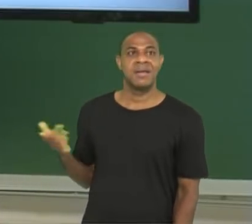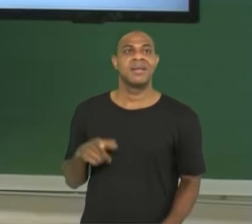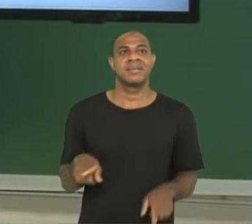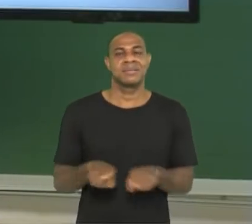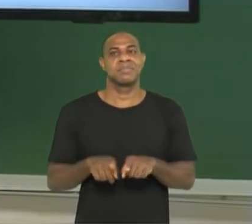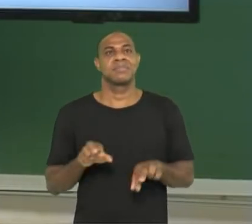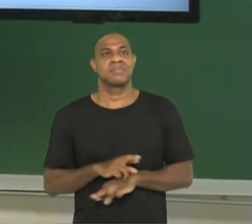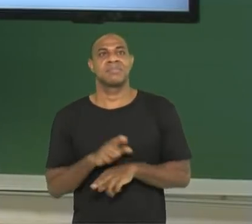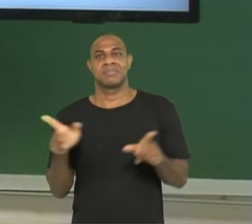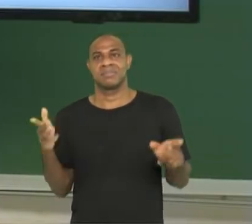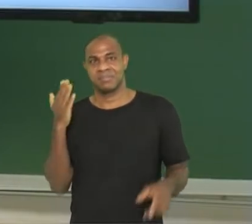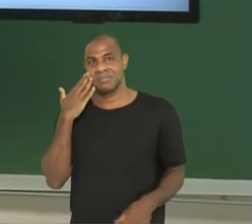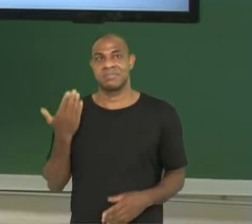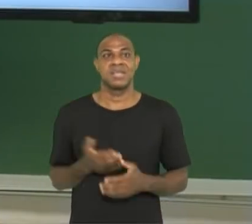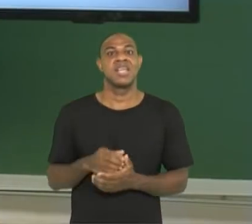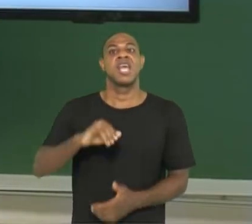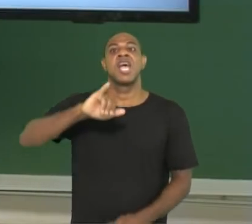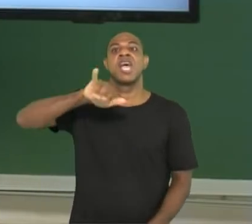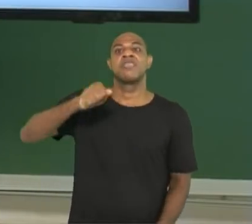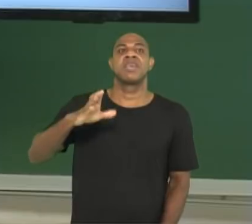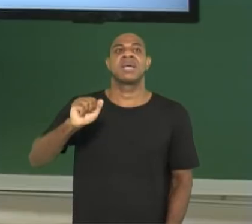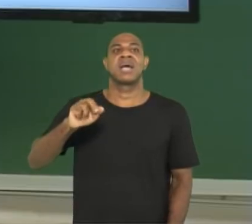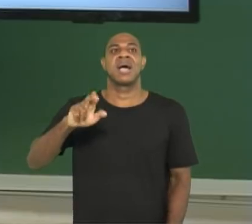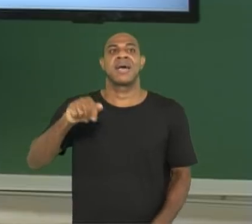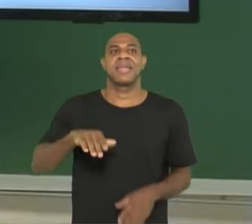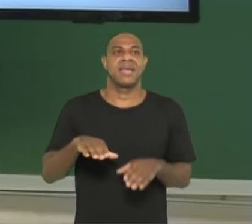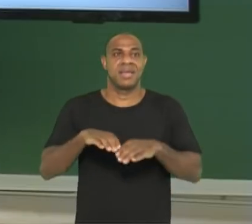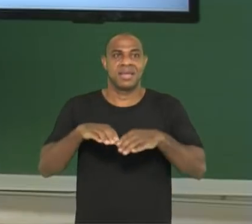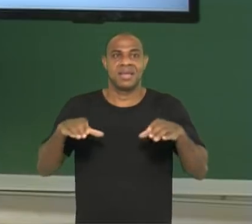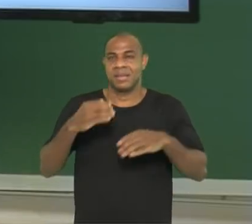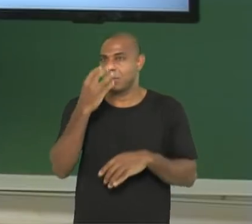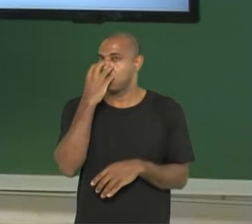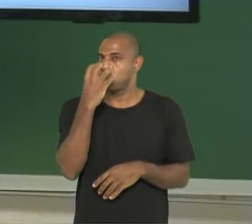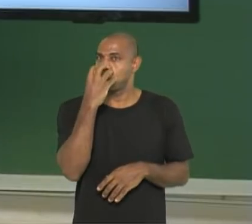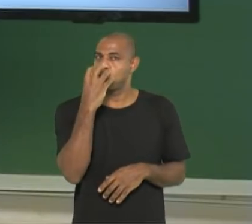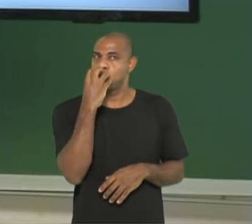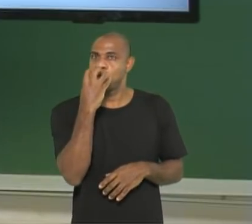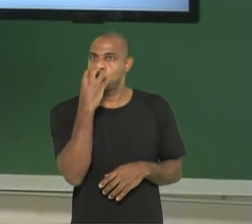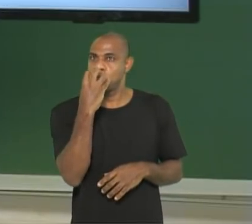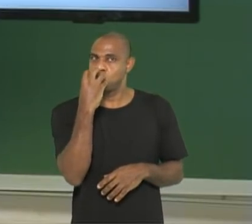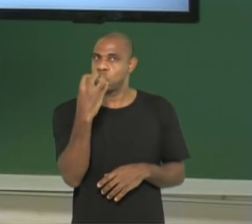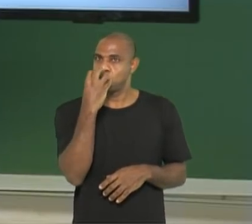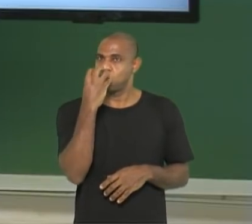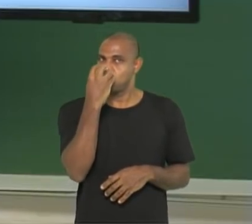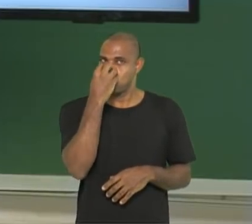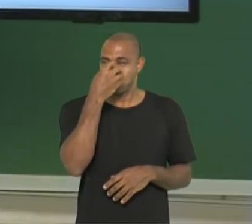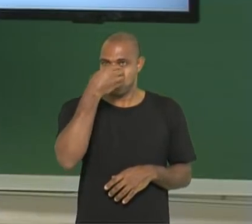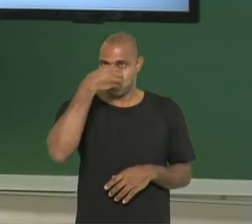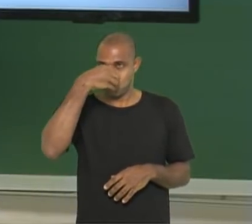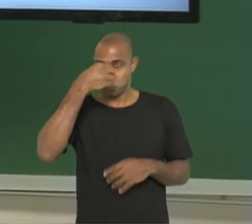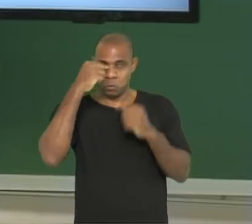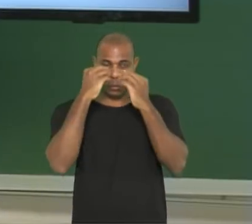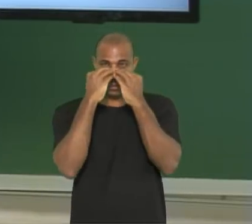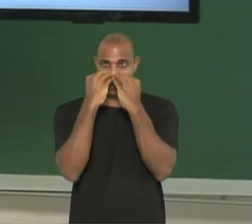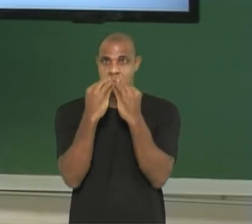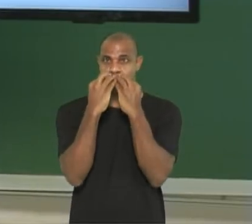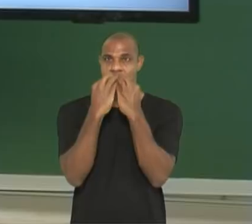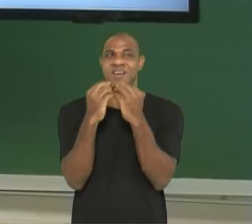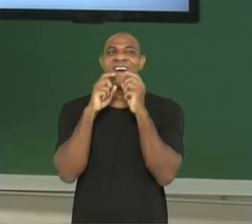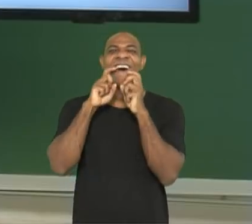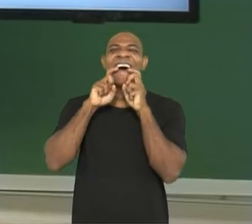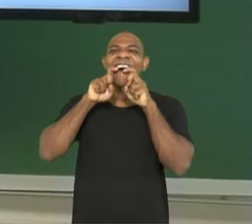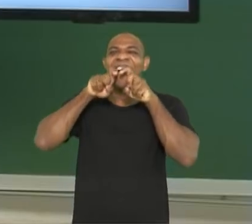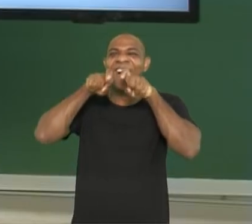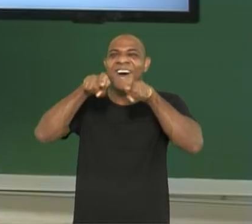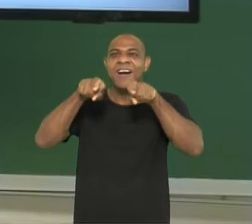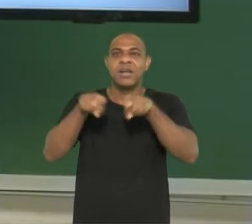dos crocodilos e jacarés, que está na cabeça, no focinho e nos dentes deles. O outro grupo é o